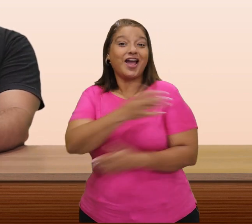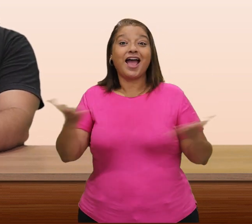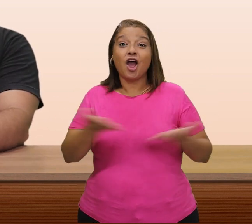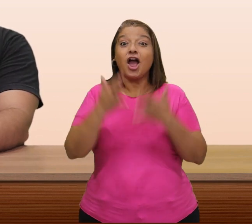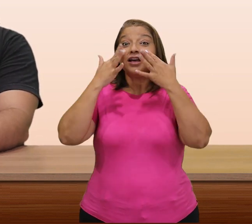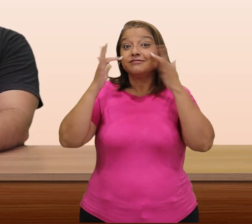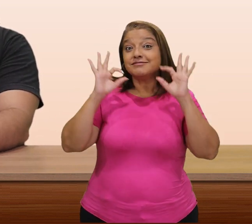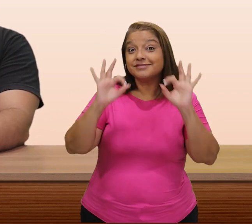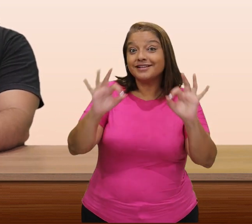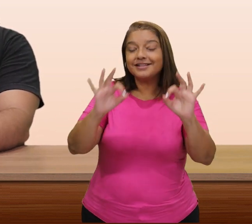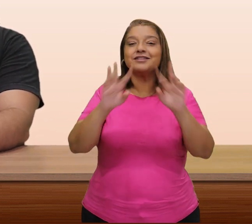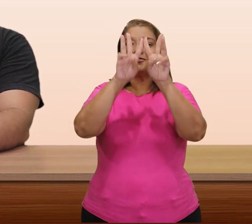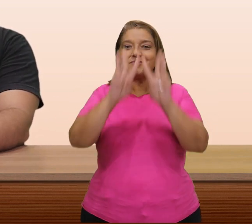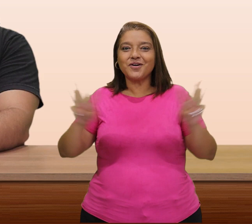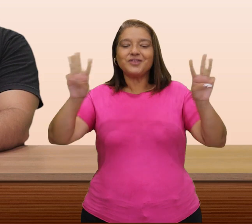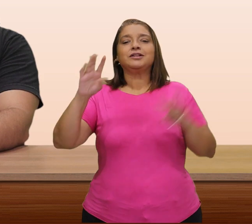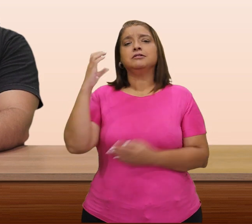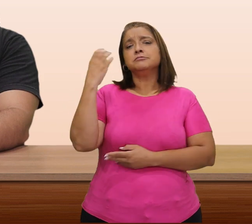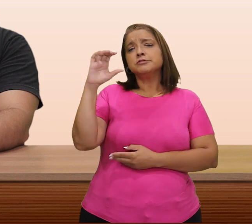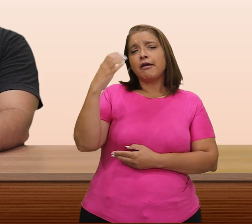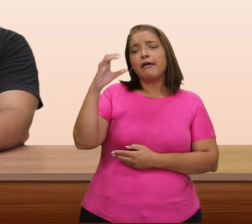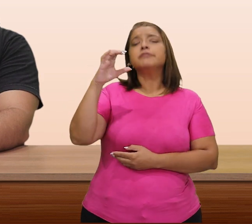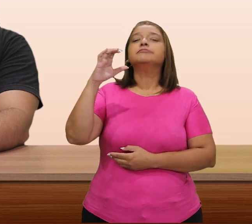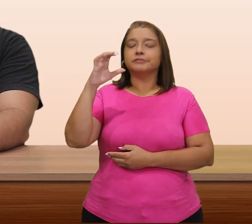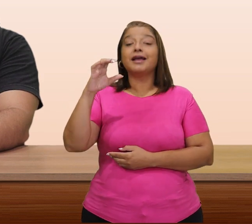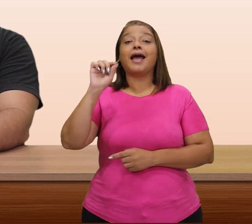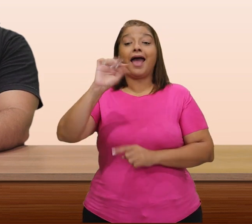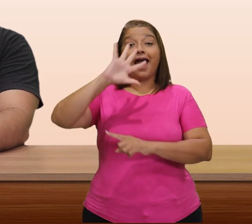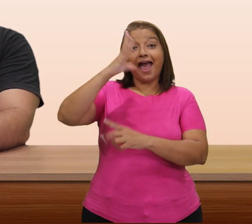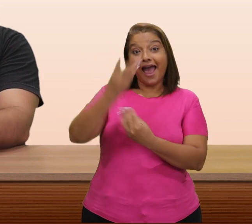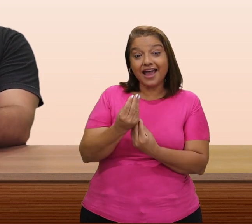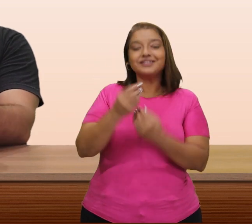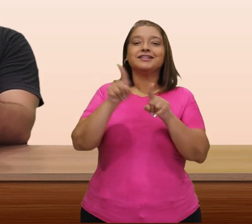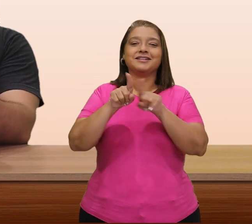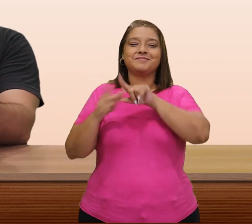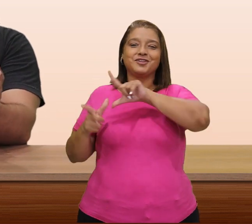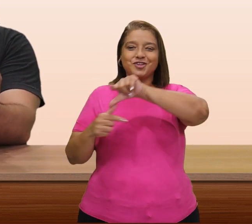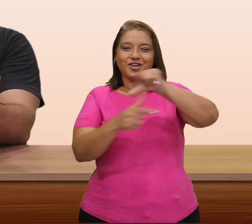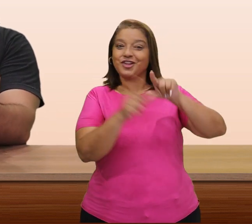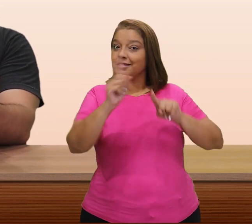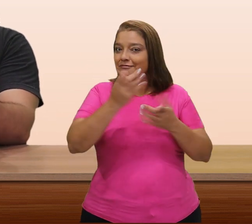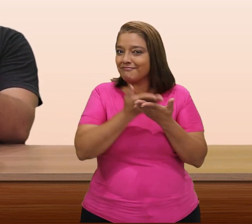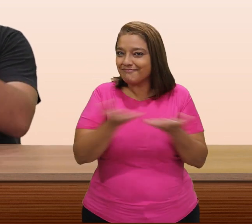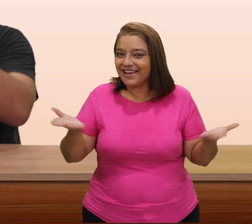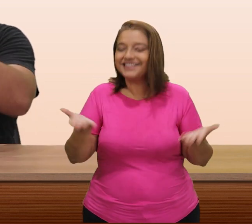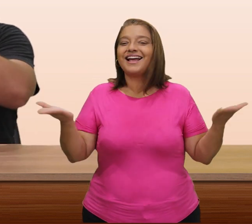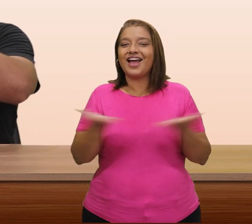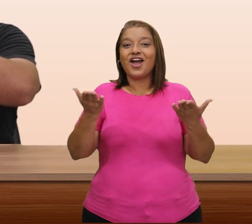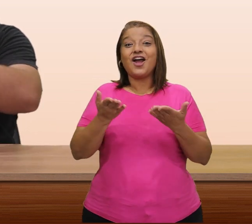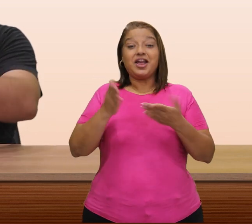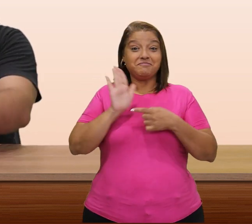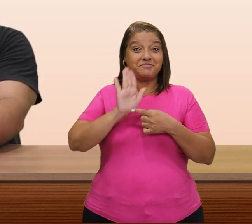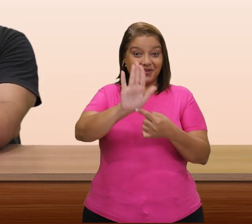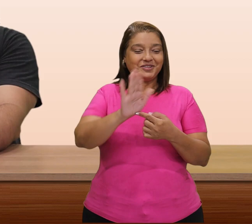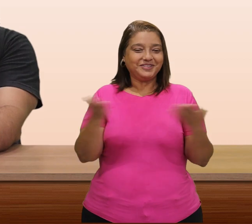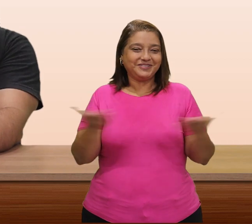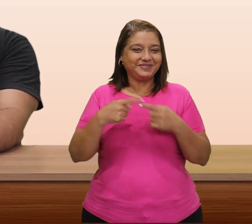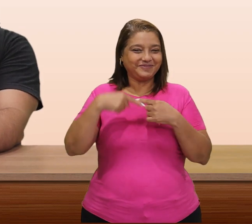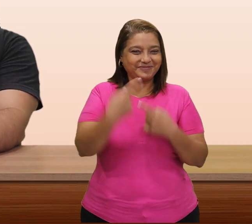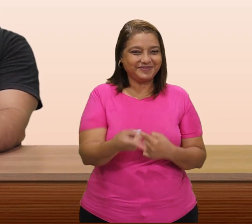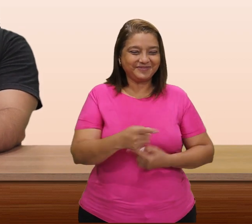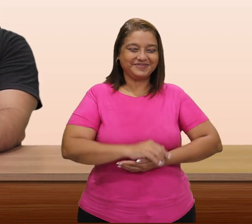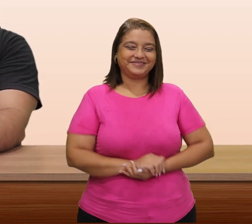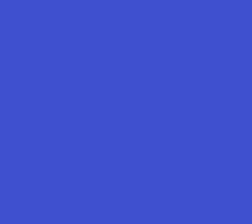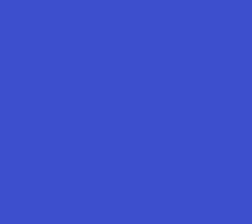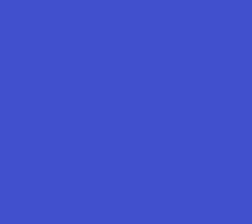E um Se Liga no portal de Ciência da Natureza, Arte e Geografia. Está imperdível. Tudo isso logo após a